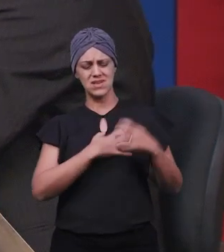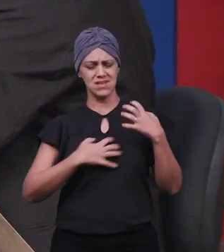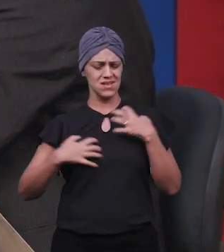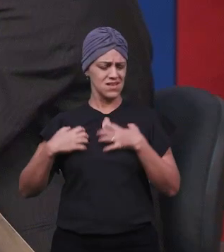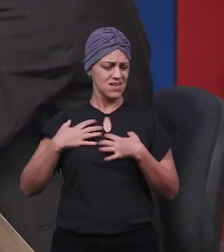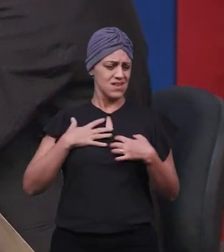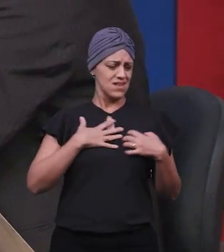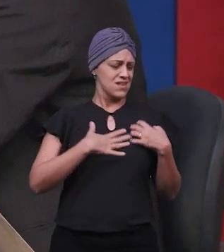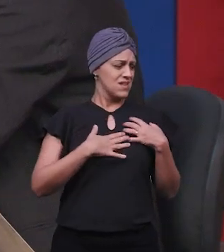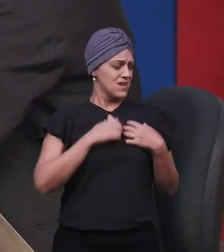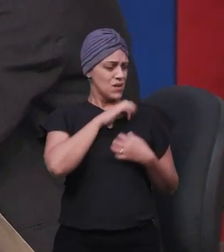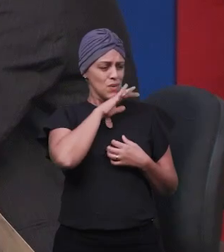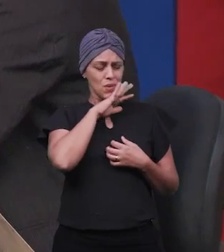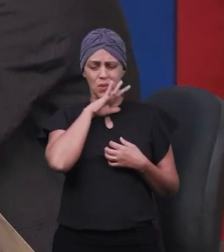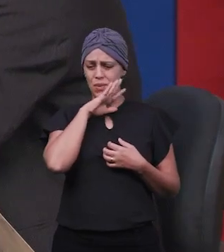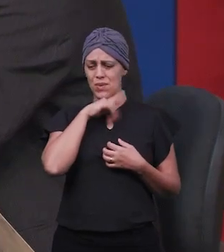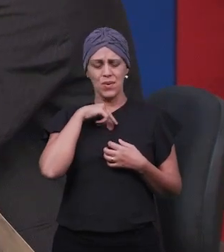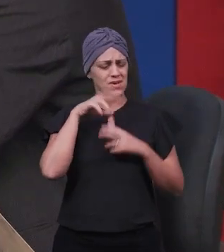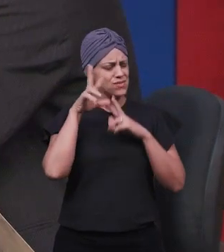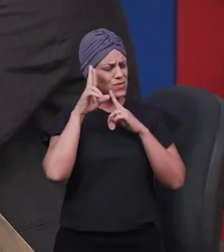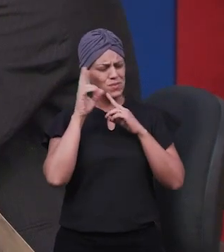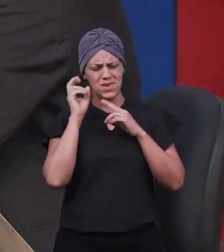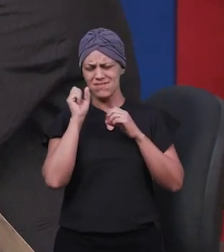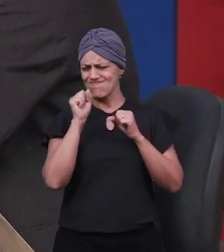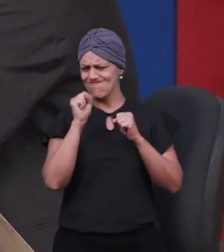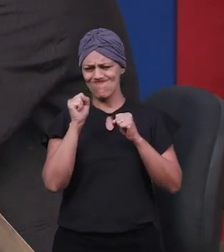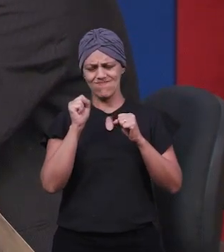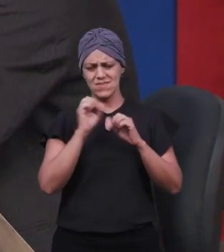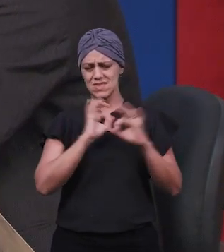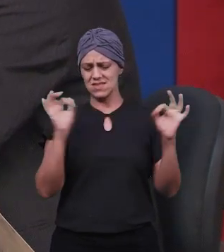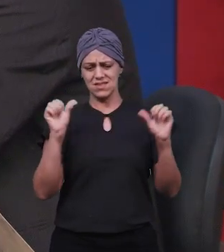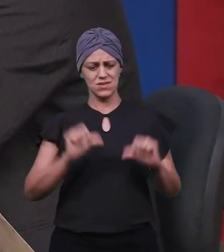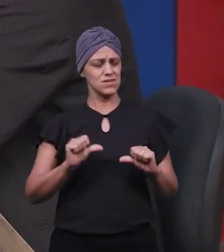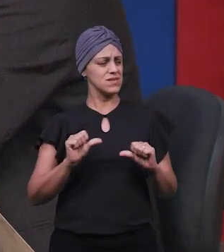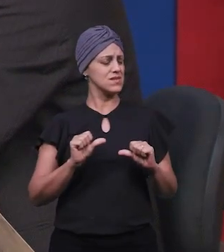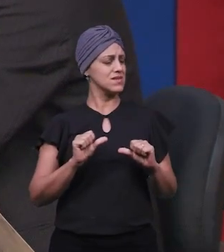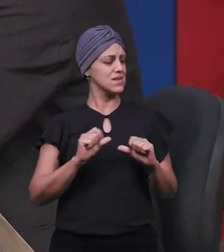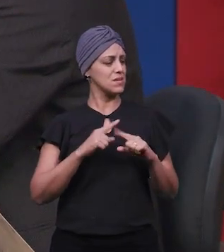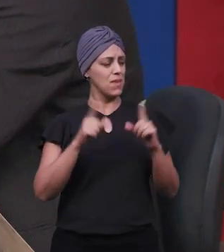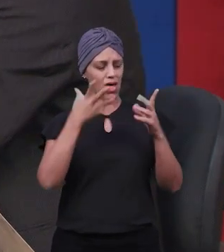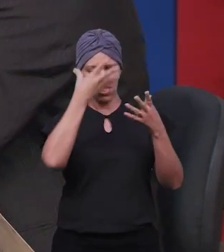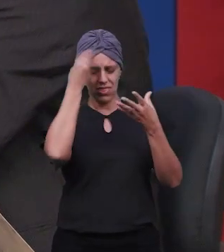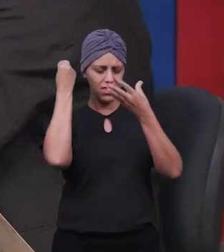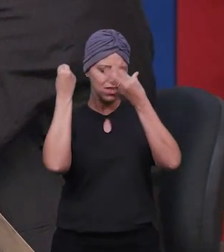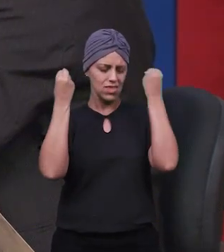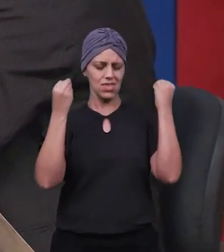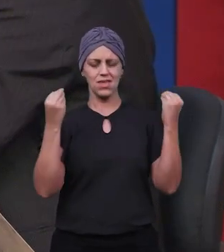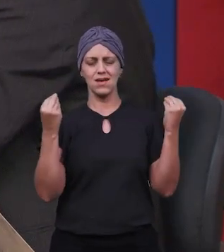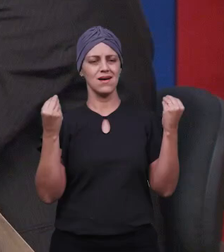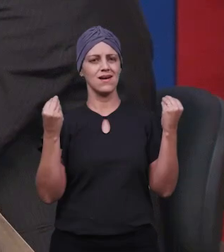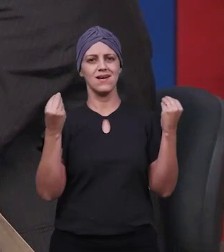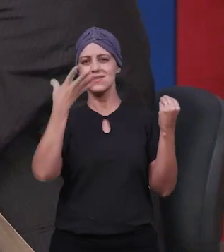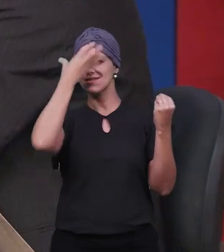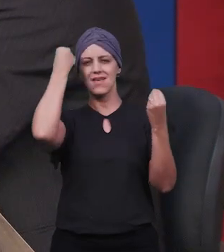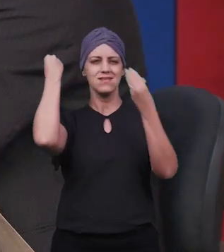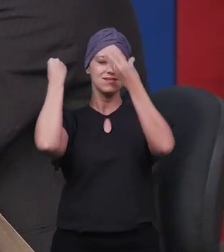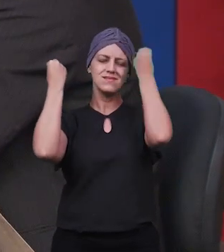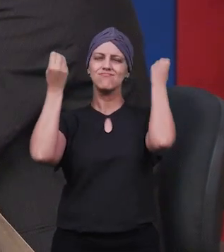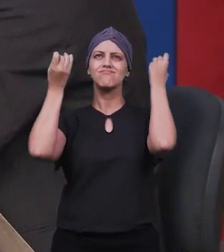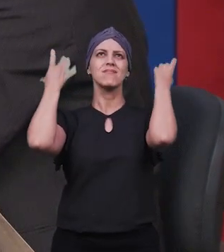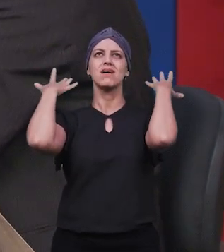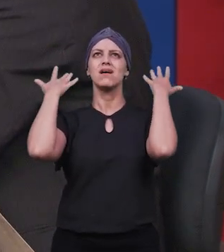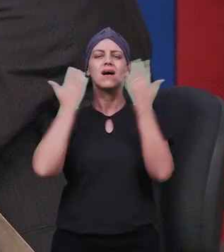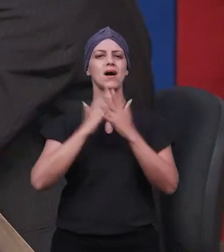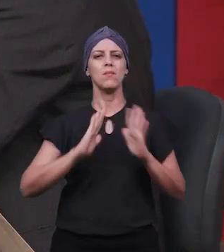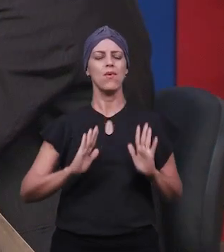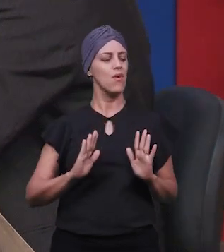dia angustiante que eu passei, esse pesadelo que eu tive, simplesmente sumiu da Graças a minha Deus, mente, sumiu dos